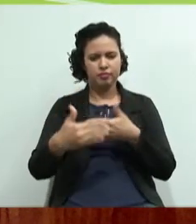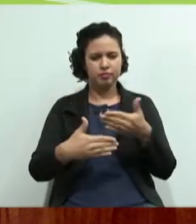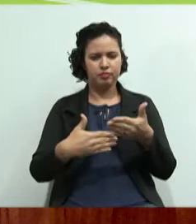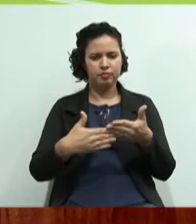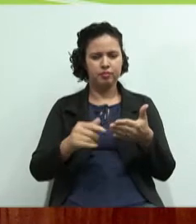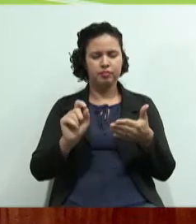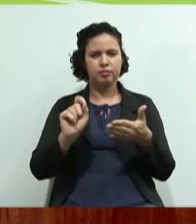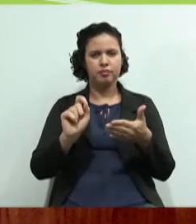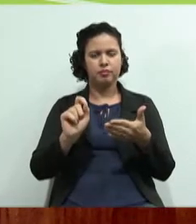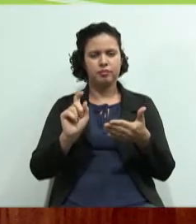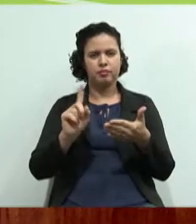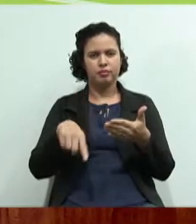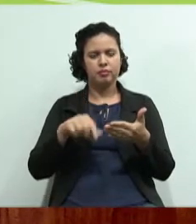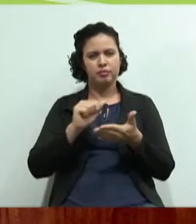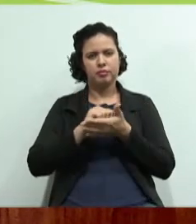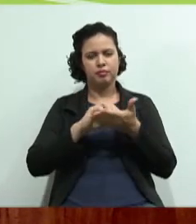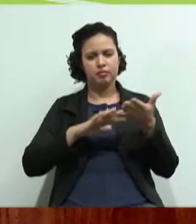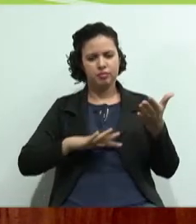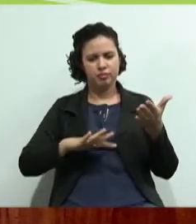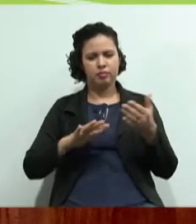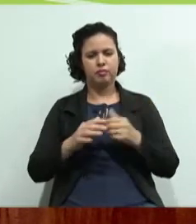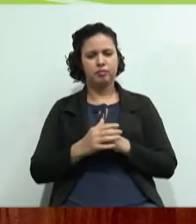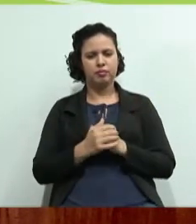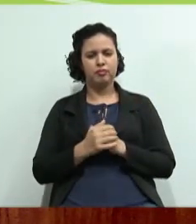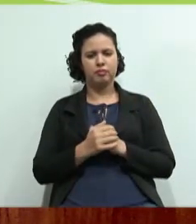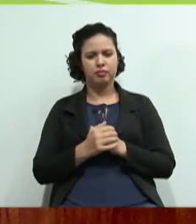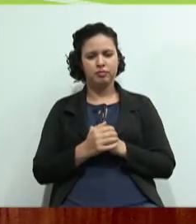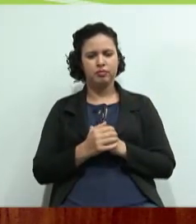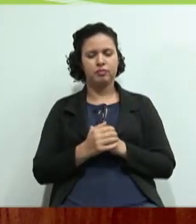atividades de forma